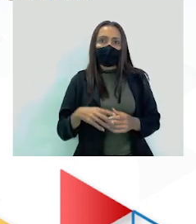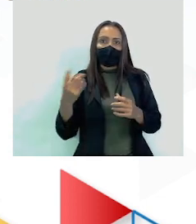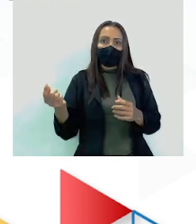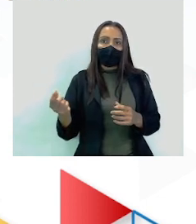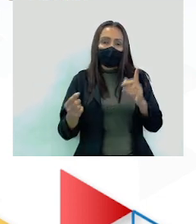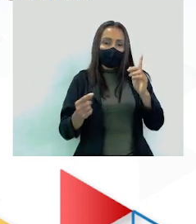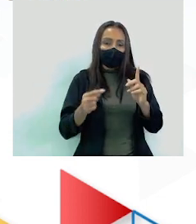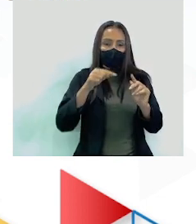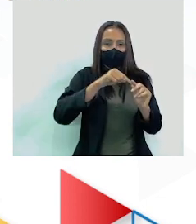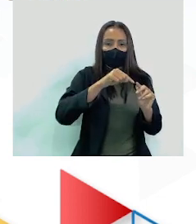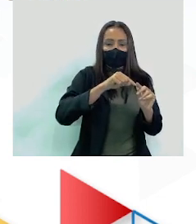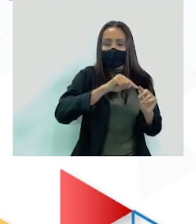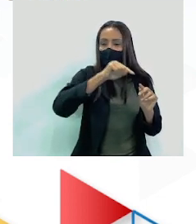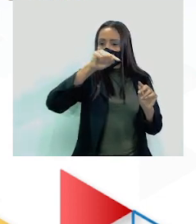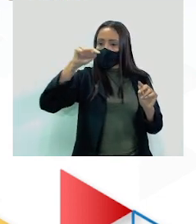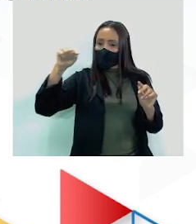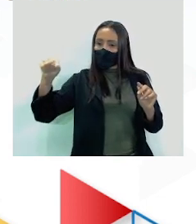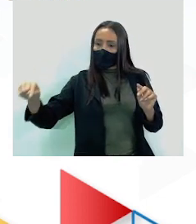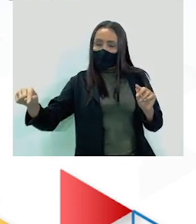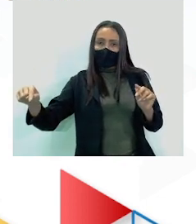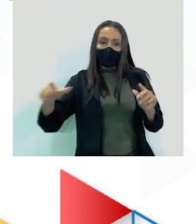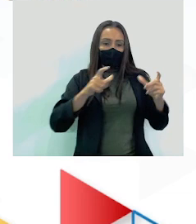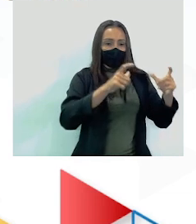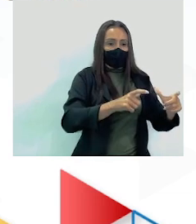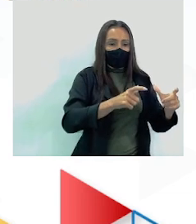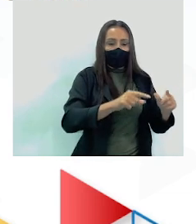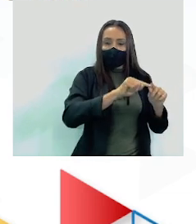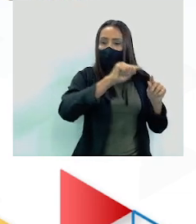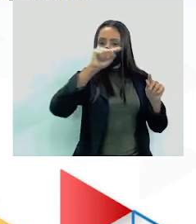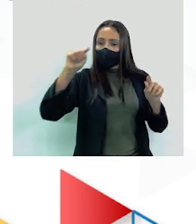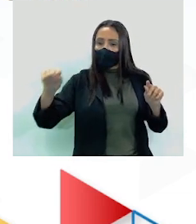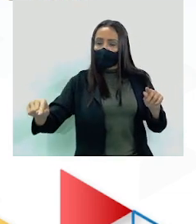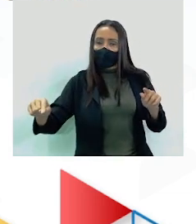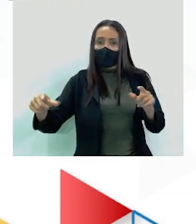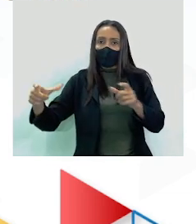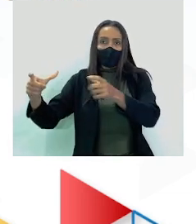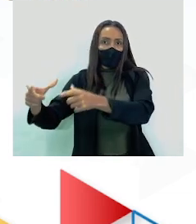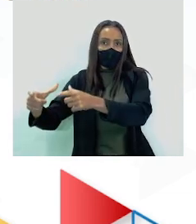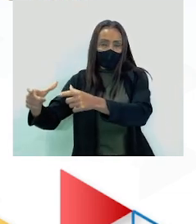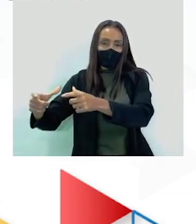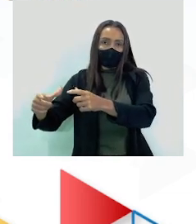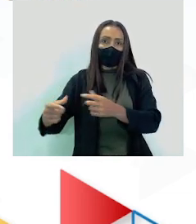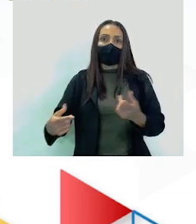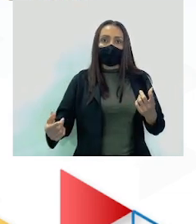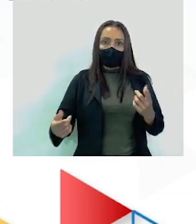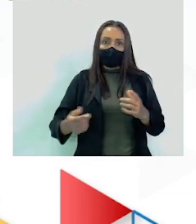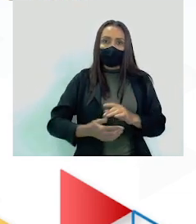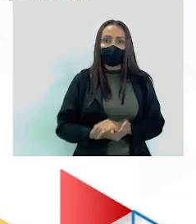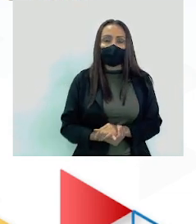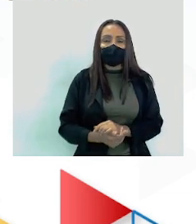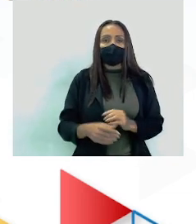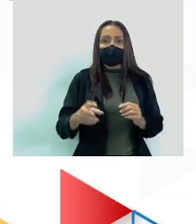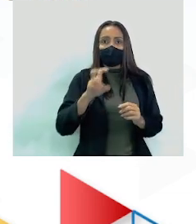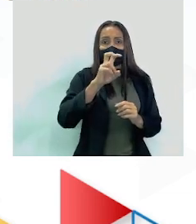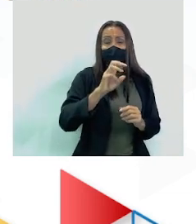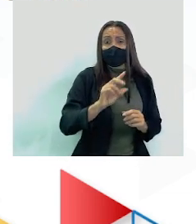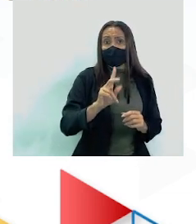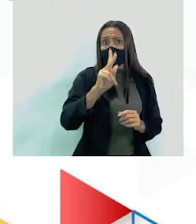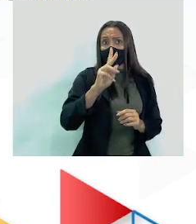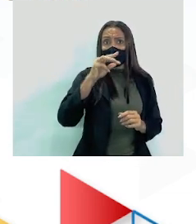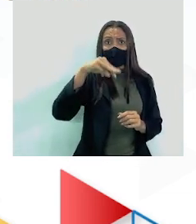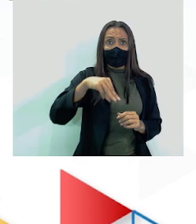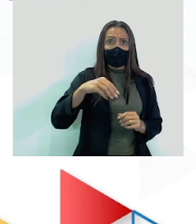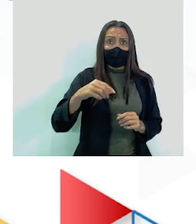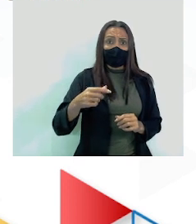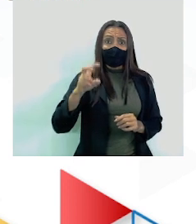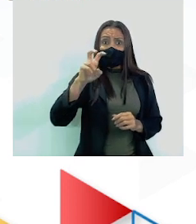ponto e chegar em uma outra cidade, por exemplo, tá? Hoje tem, de trilha, você tem provas com 5 quilômetros, 21